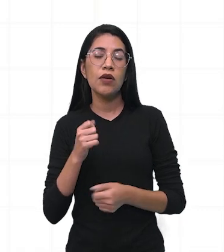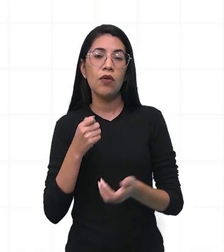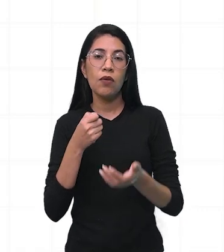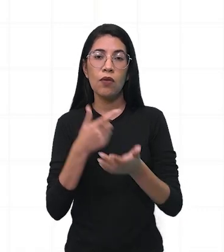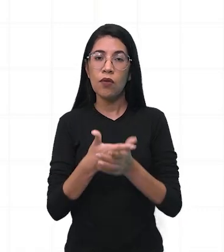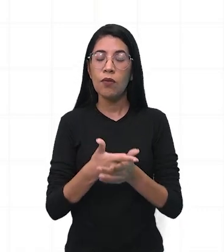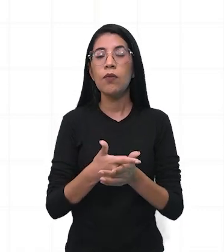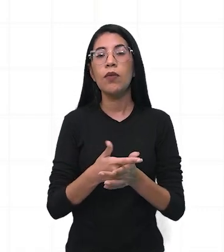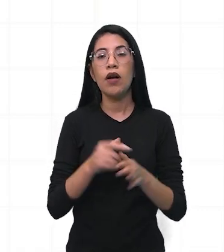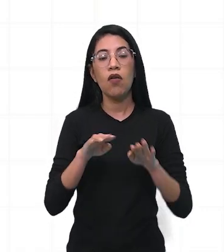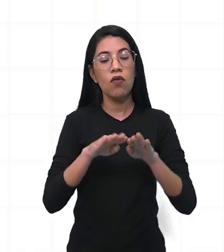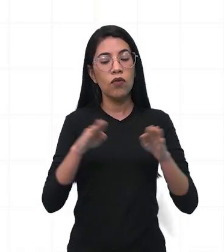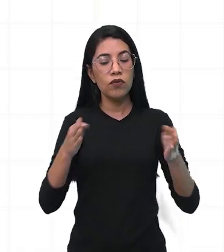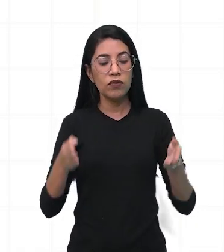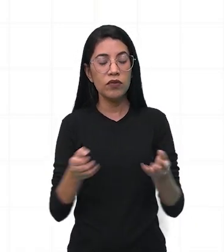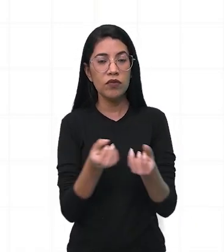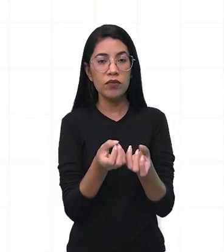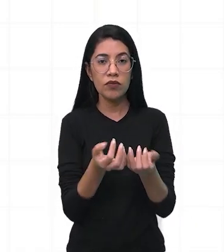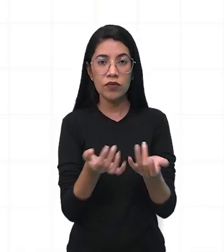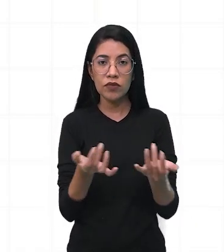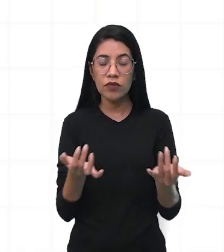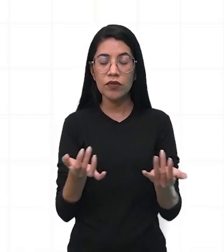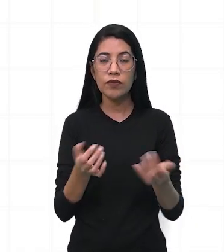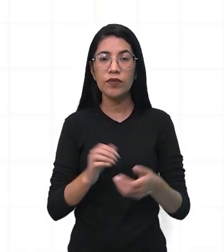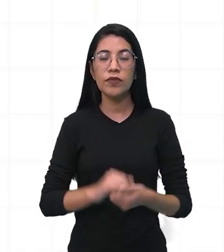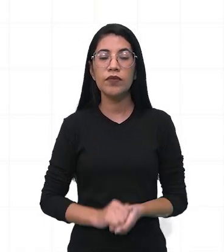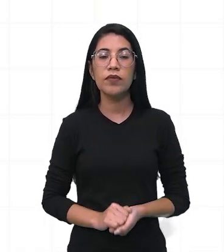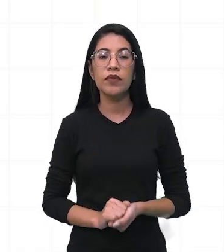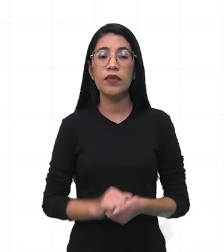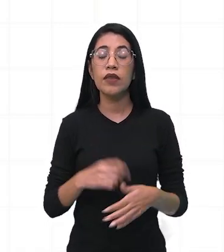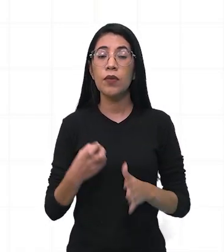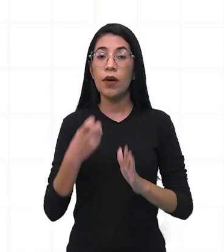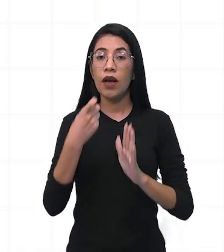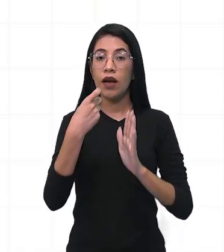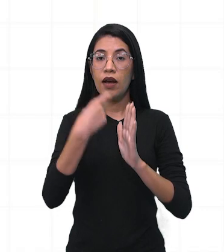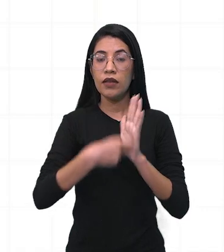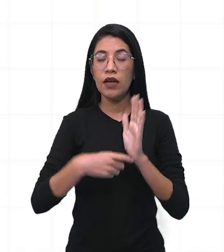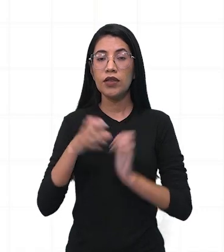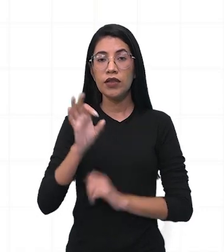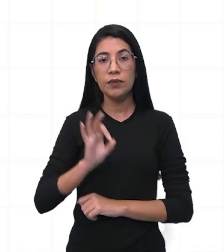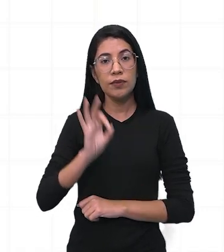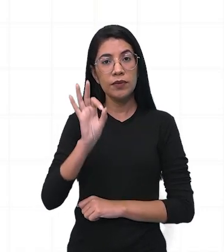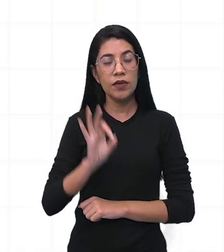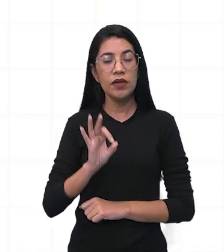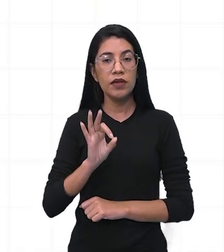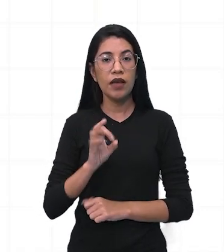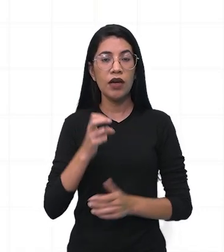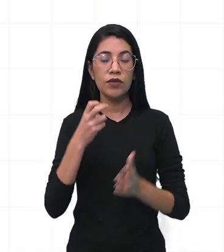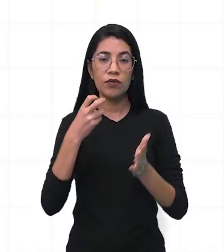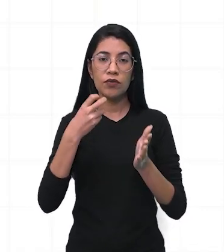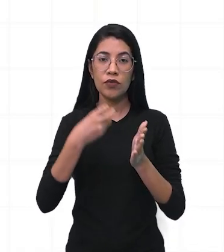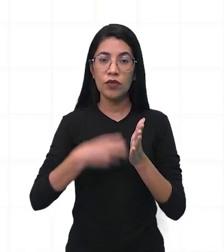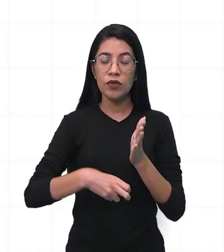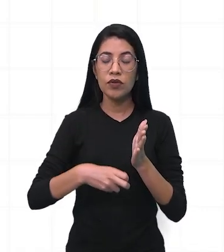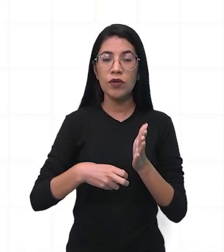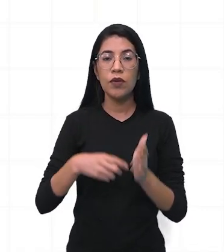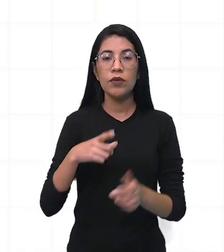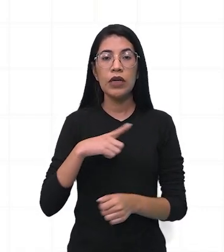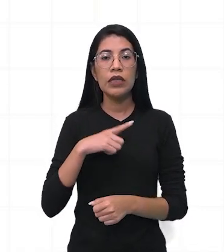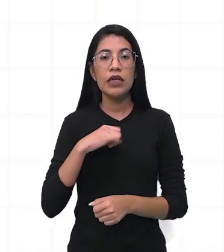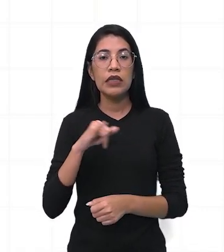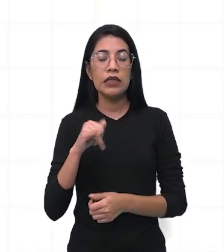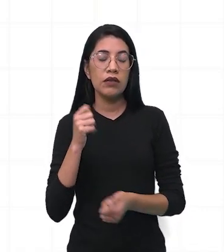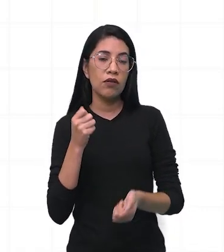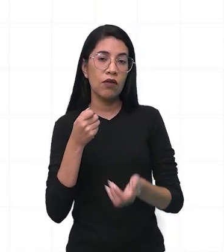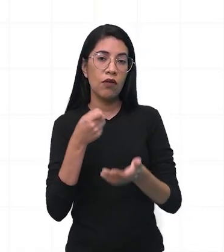fogão? Ó, qual a taxa percentual do desconto oferecido na compra do